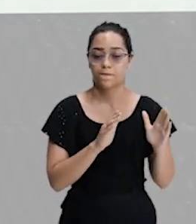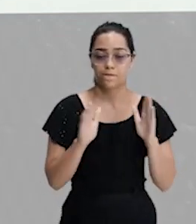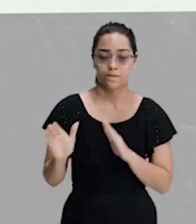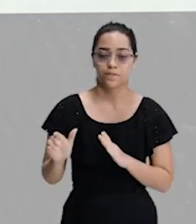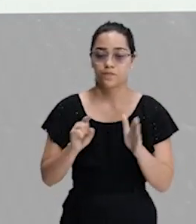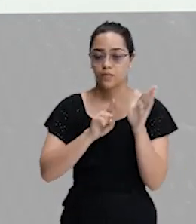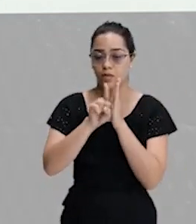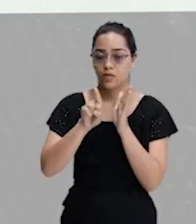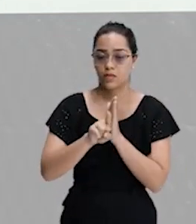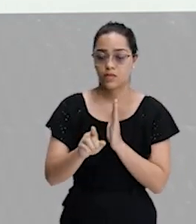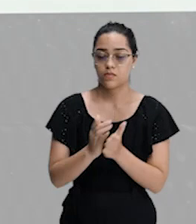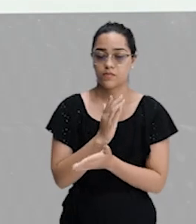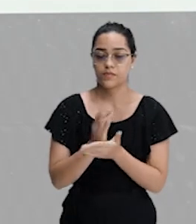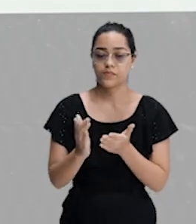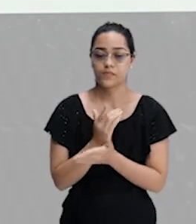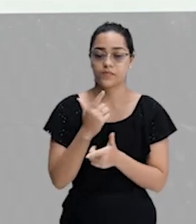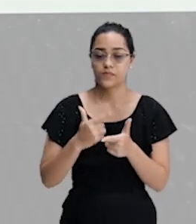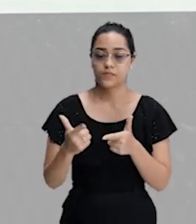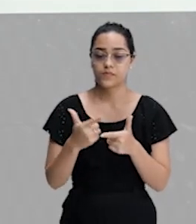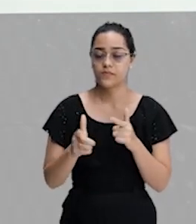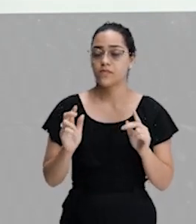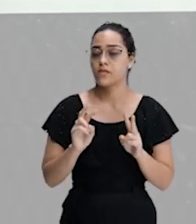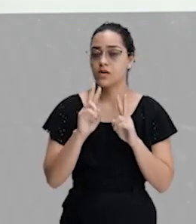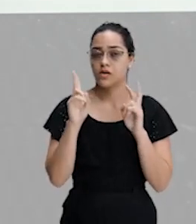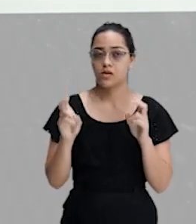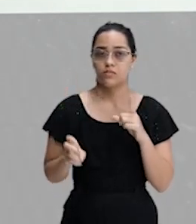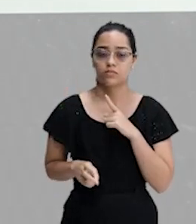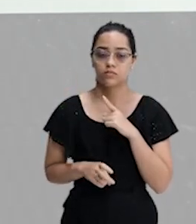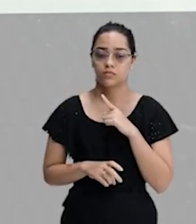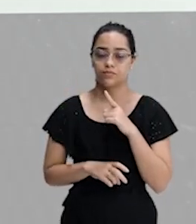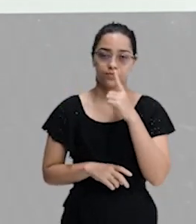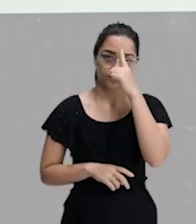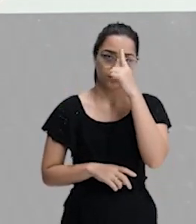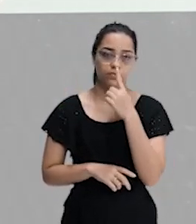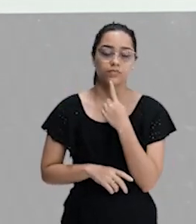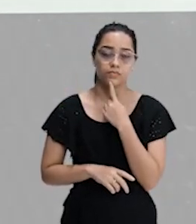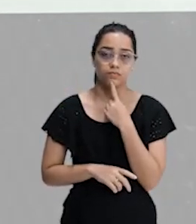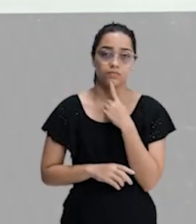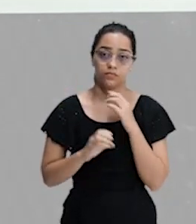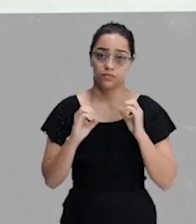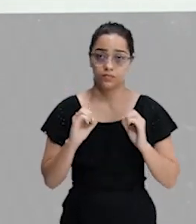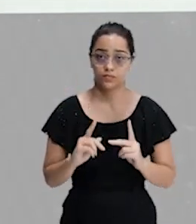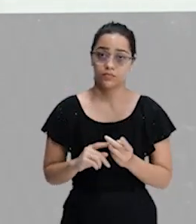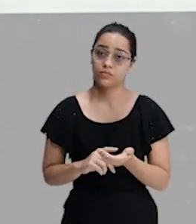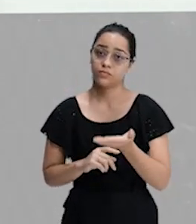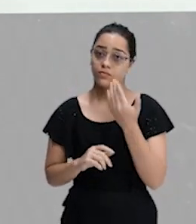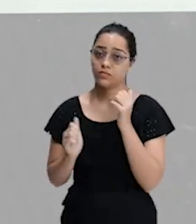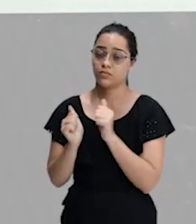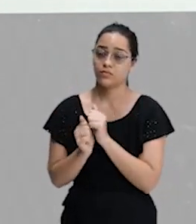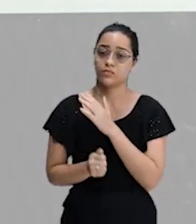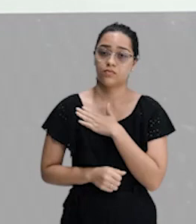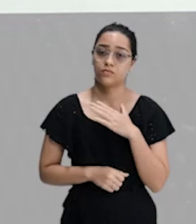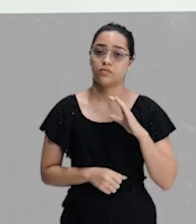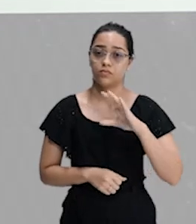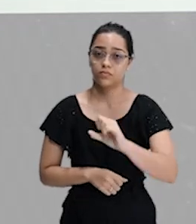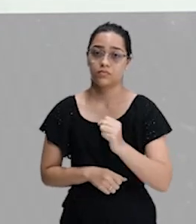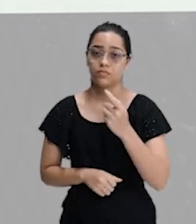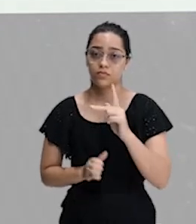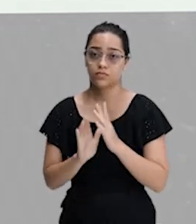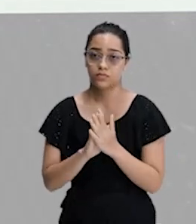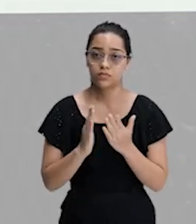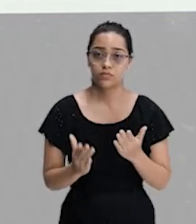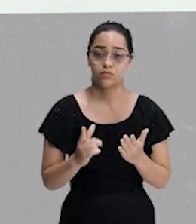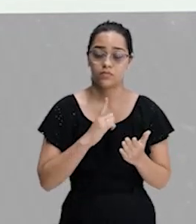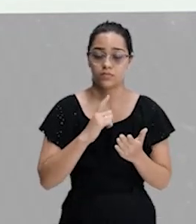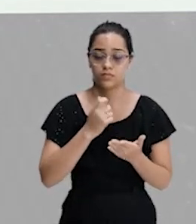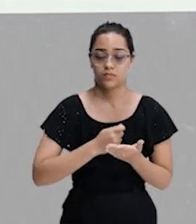questões, resolver alguns problemas envolvendo essa figura da geometria espacial, ok? Então, vem comigo, pegue seu caderno,